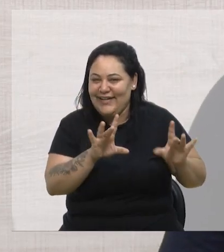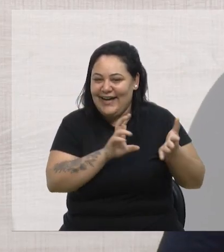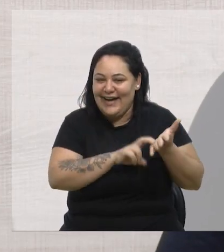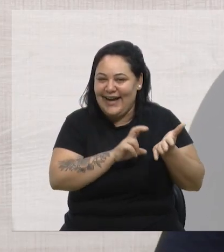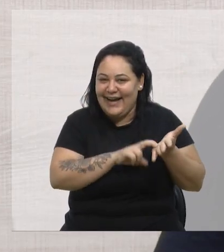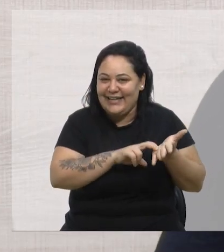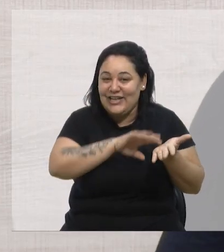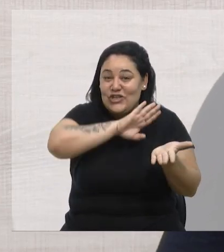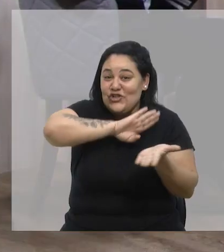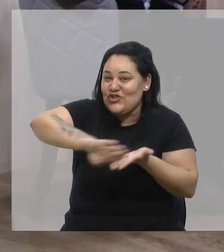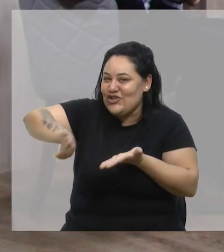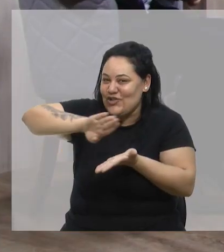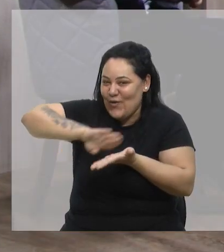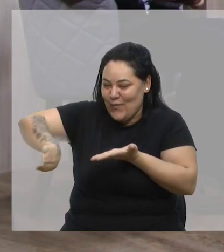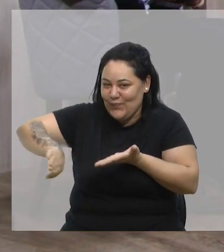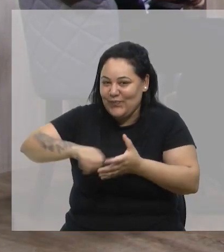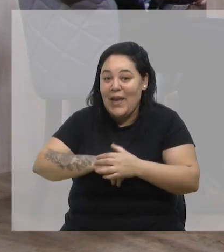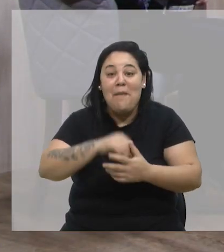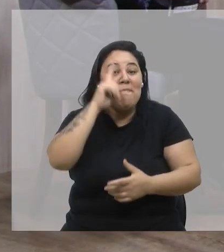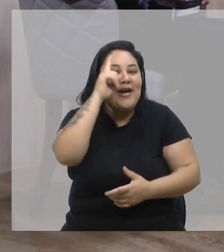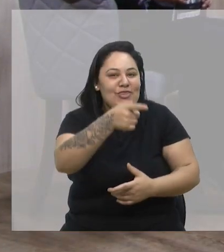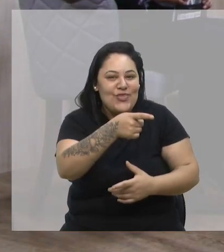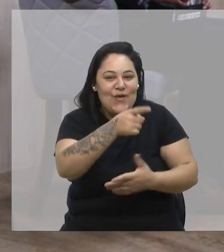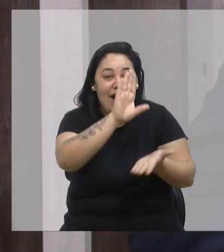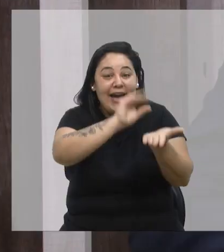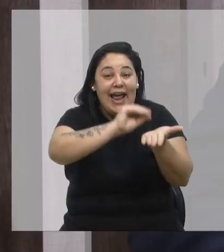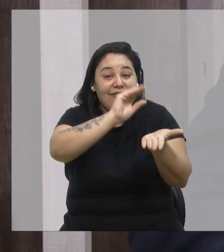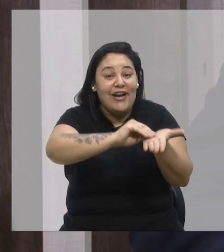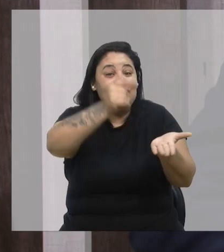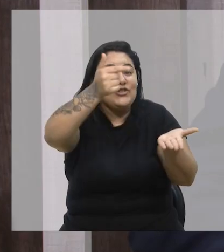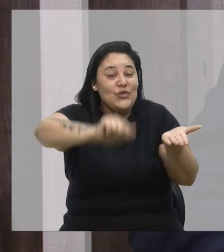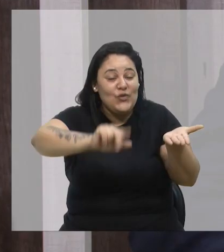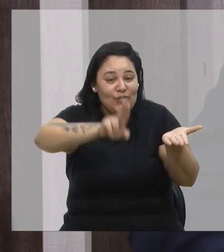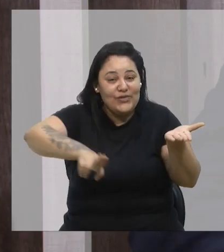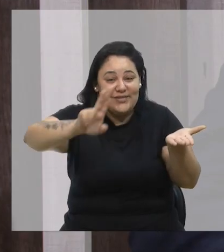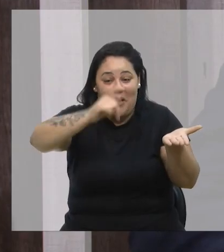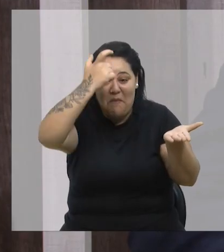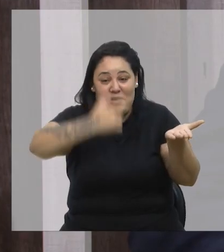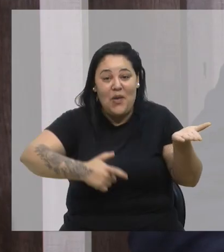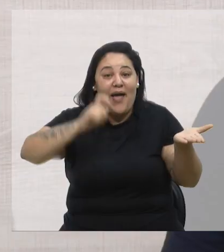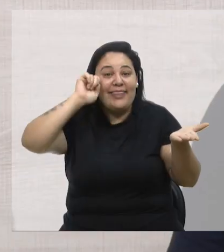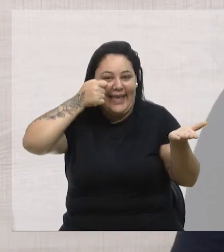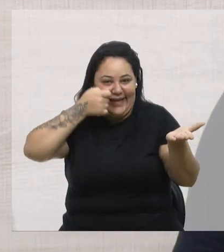recolheu, mandou regravar todas as cenas com um ator negro,